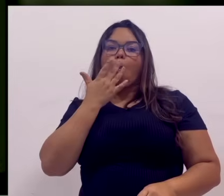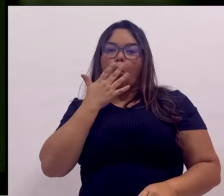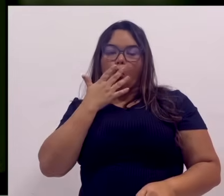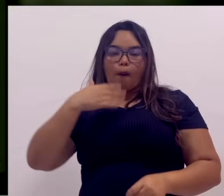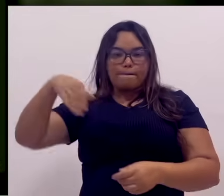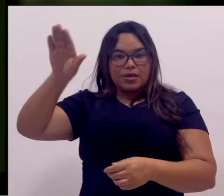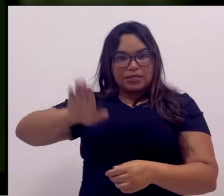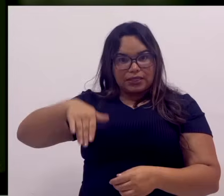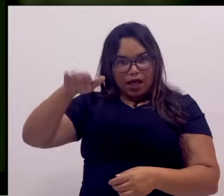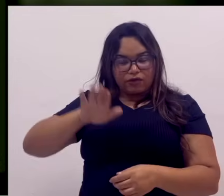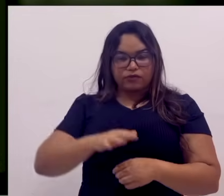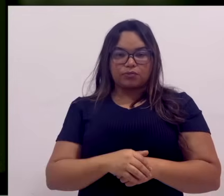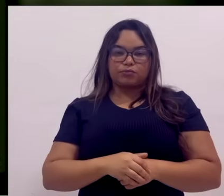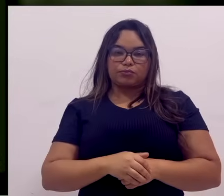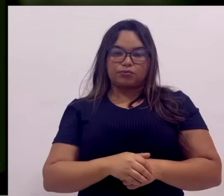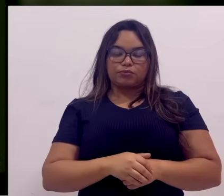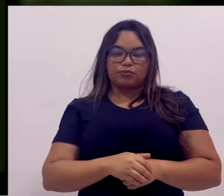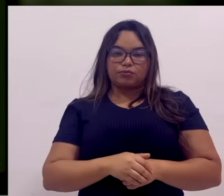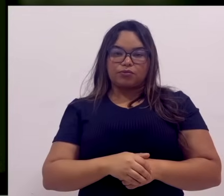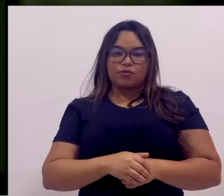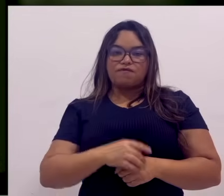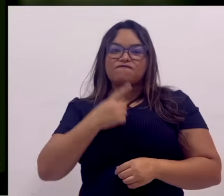feitas de uma raiz de rúbia.